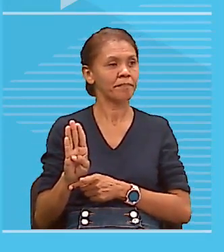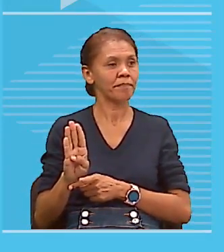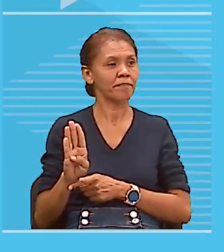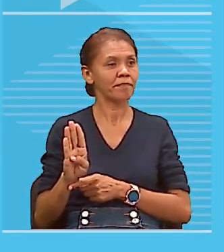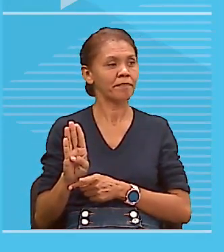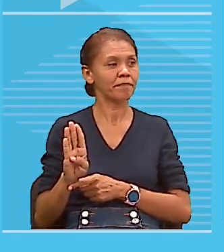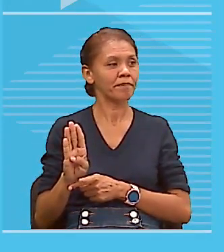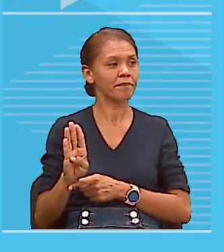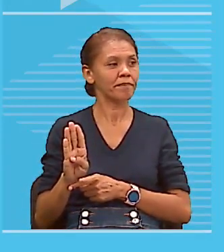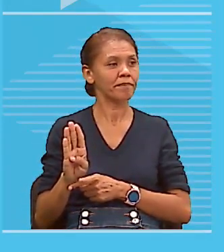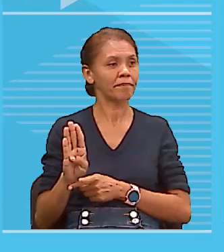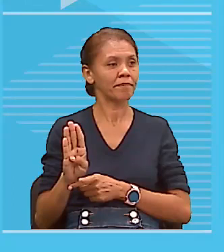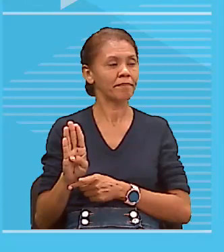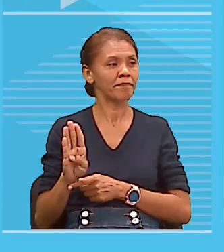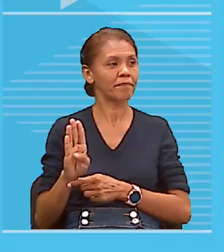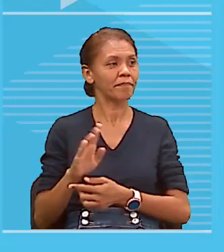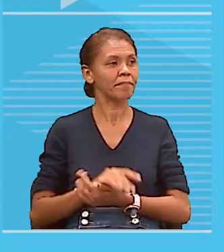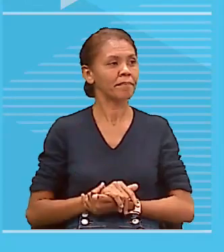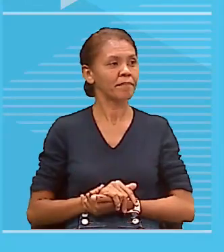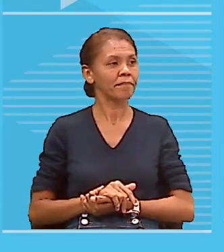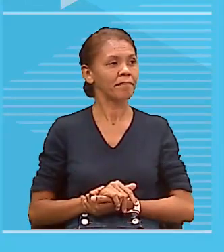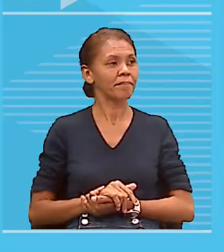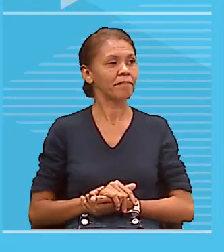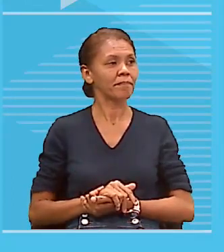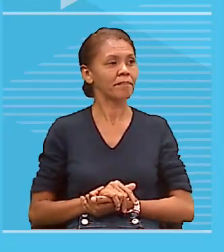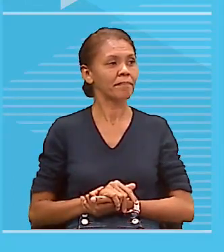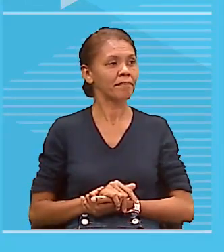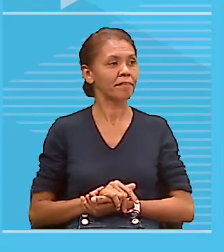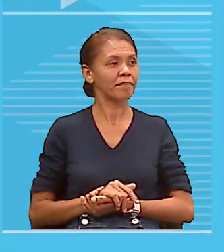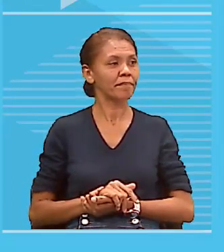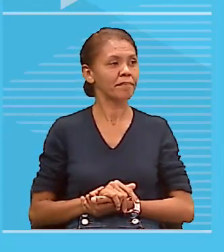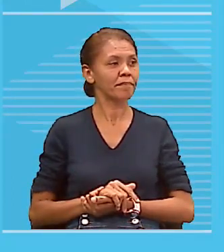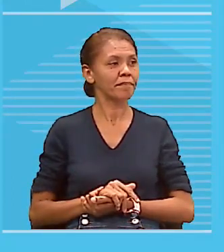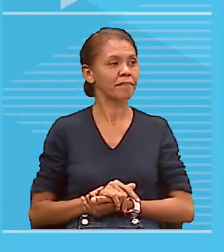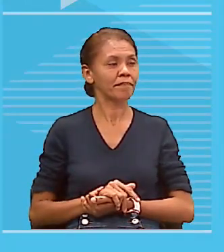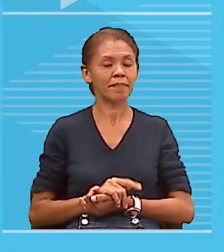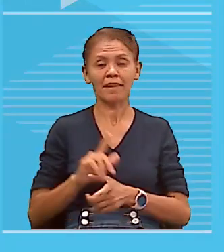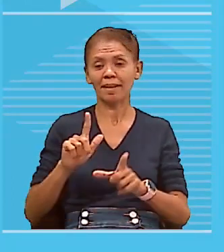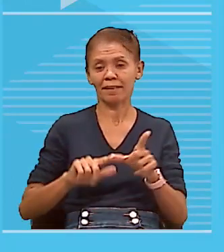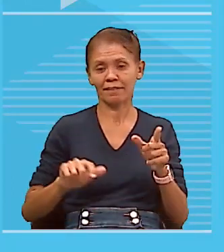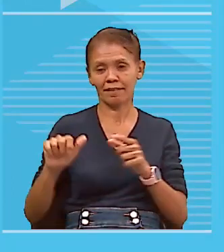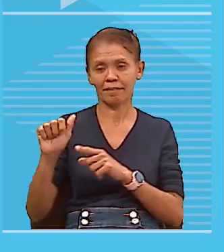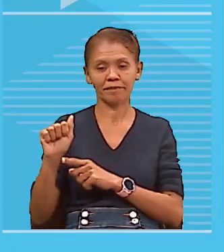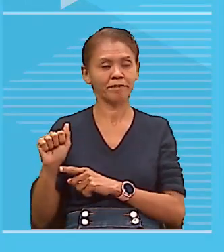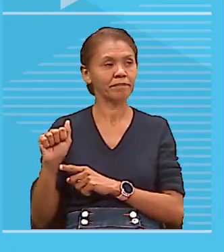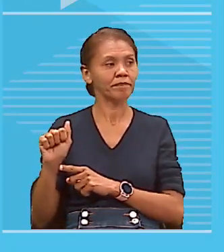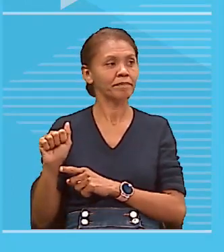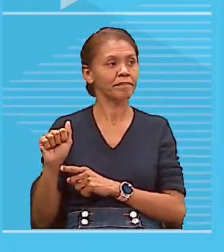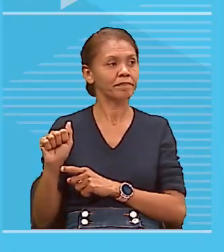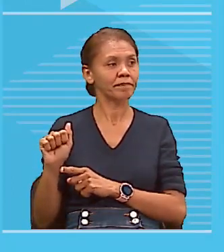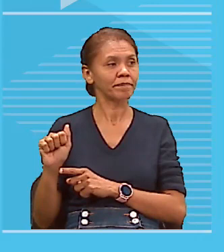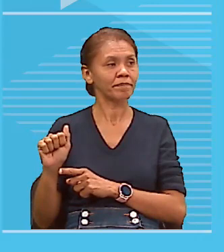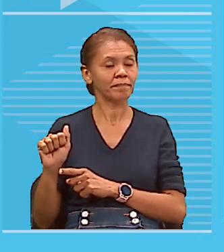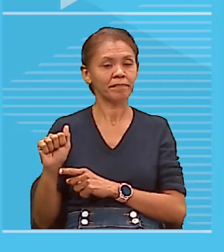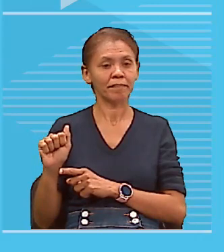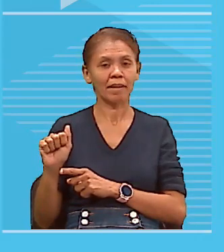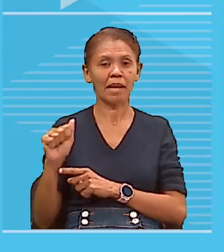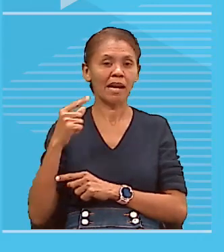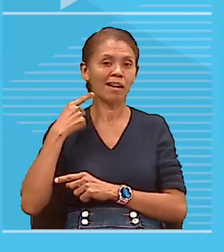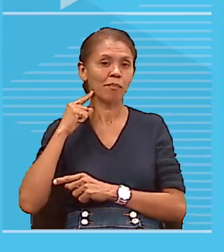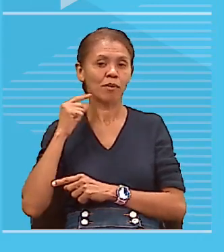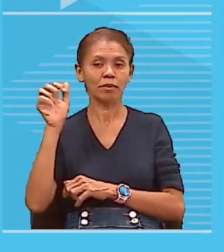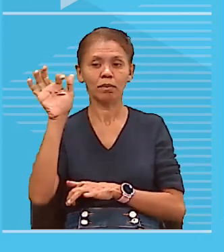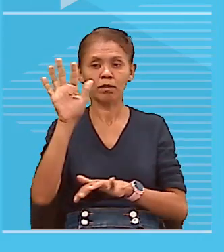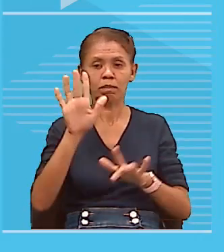não, cara. Na verdade, é o uso de combustíveis fósseis que causa a poluição do ar, né?